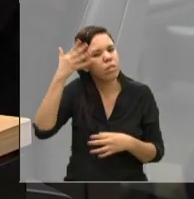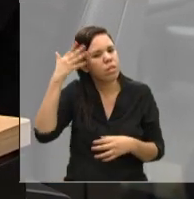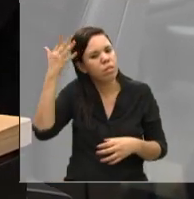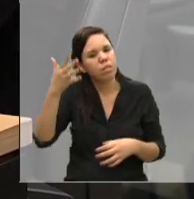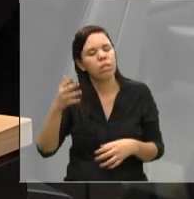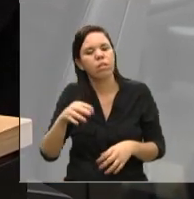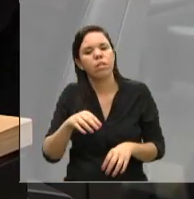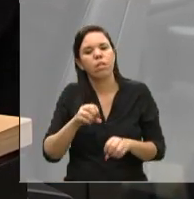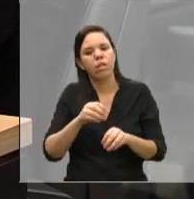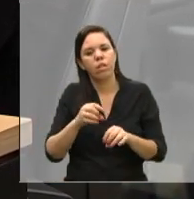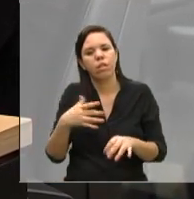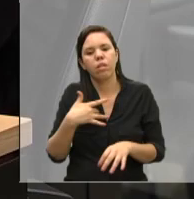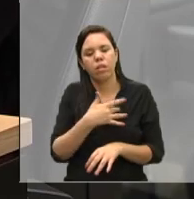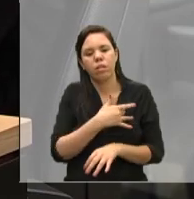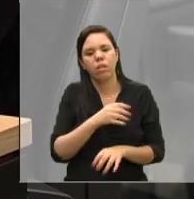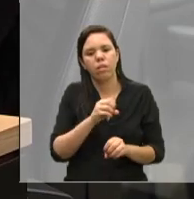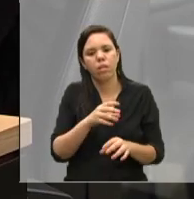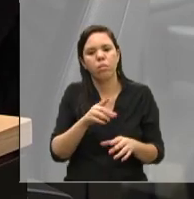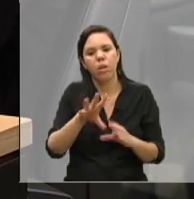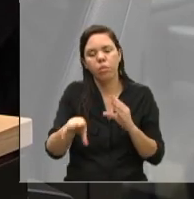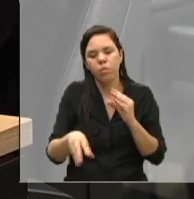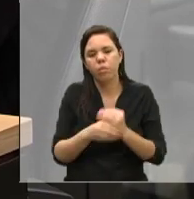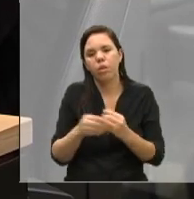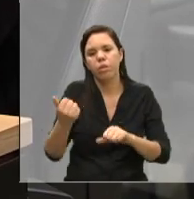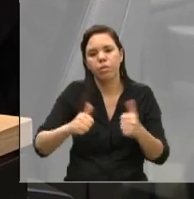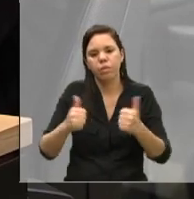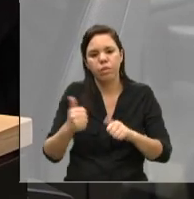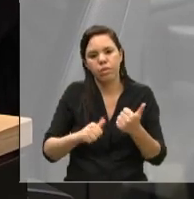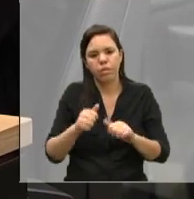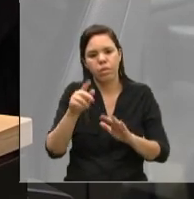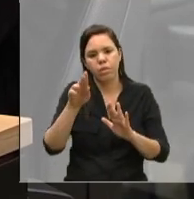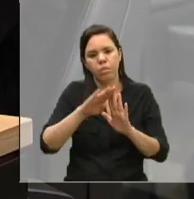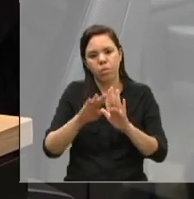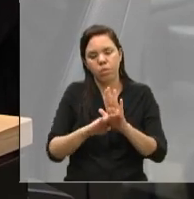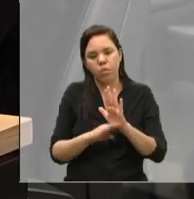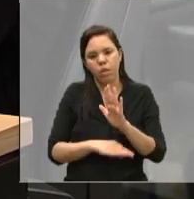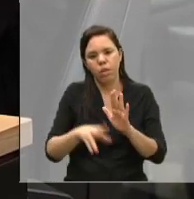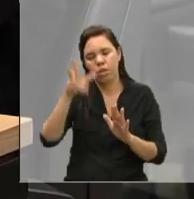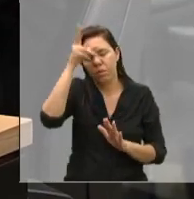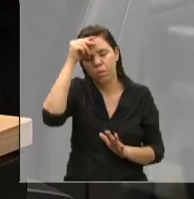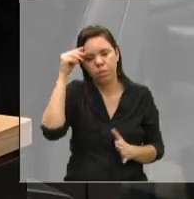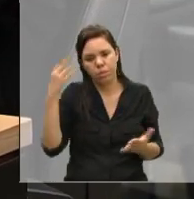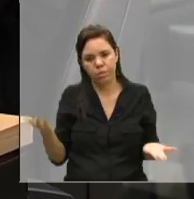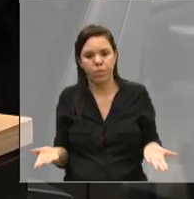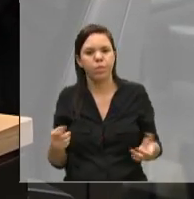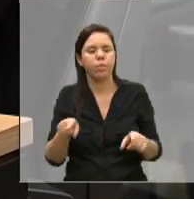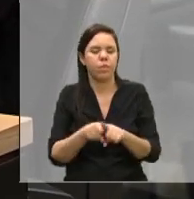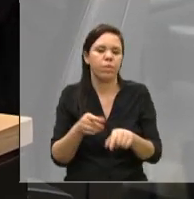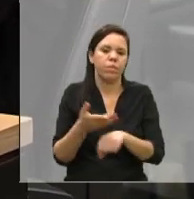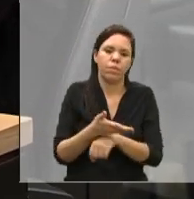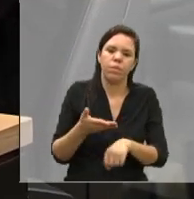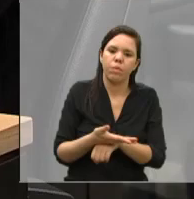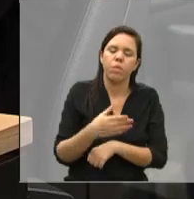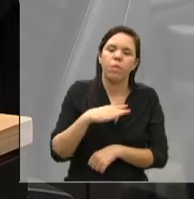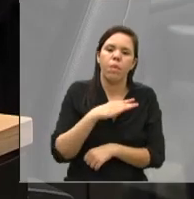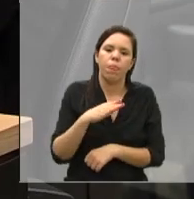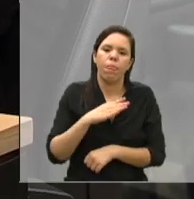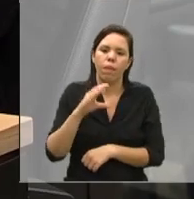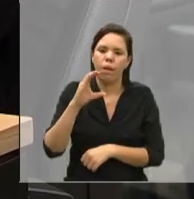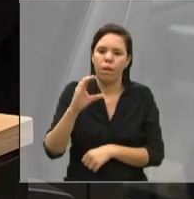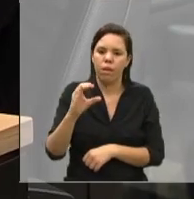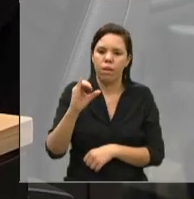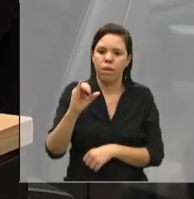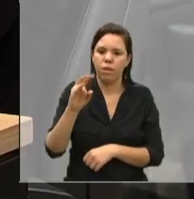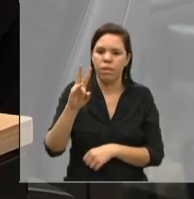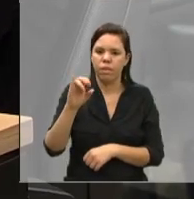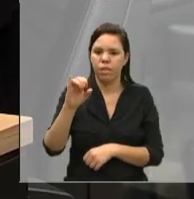de Educação, para avaliar a implementação do Plano Municipal de Educação. E que com participação da sociedade civil, eu acredito que foi